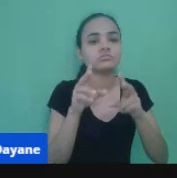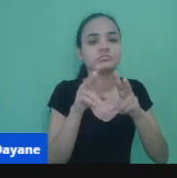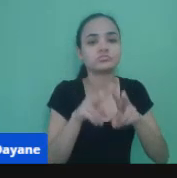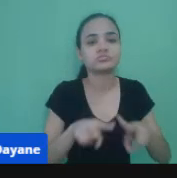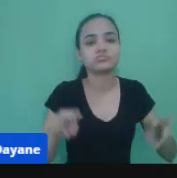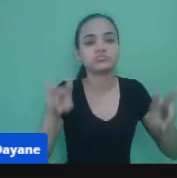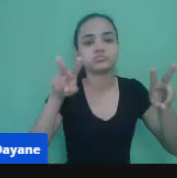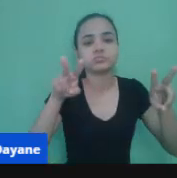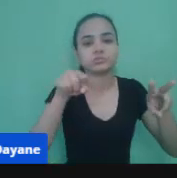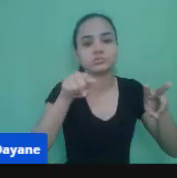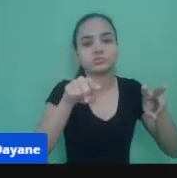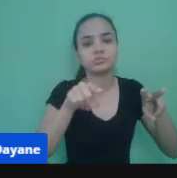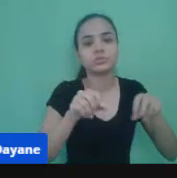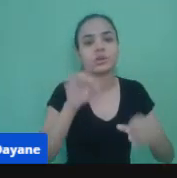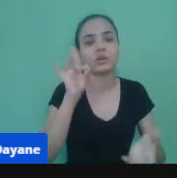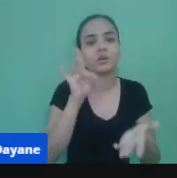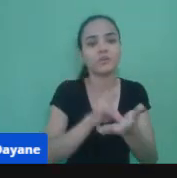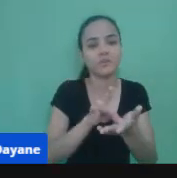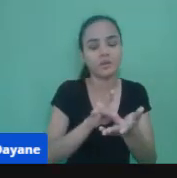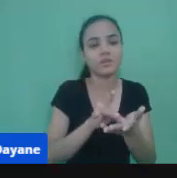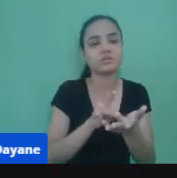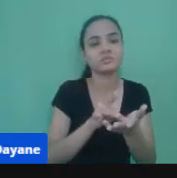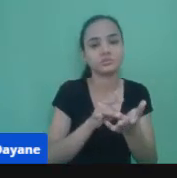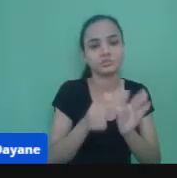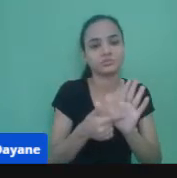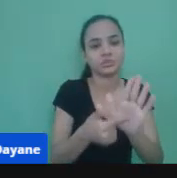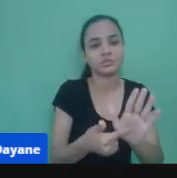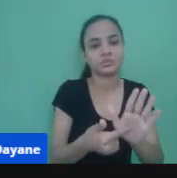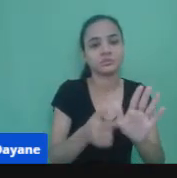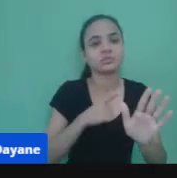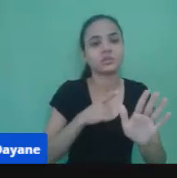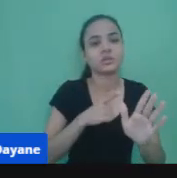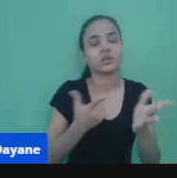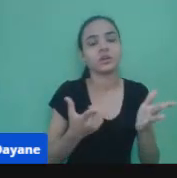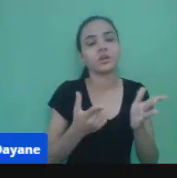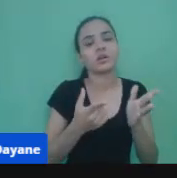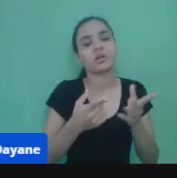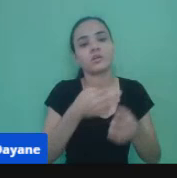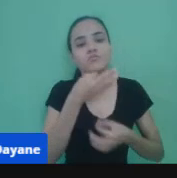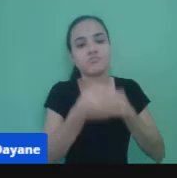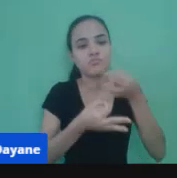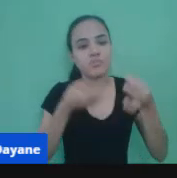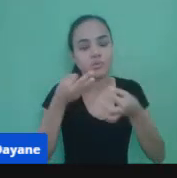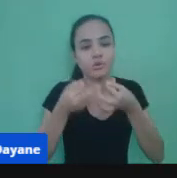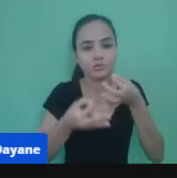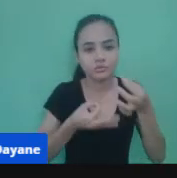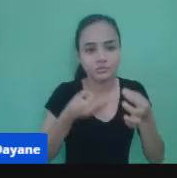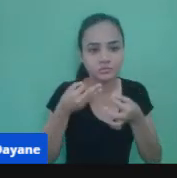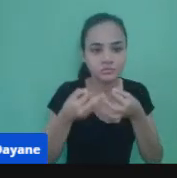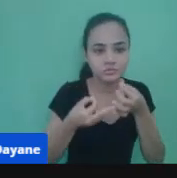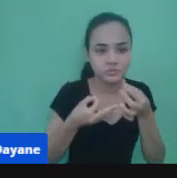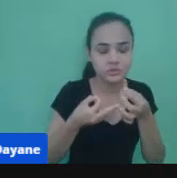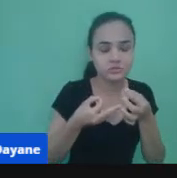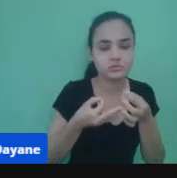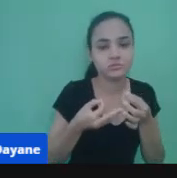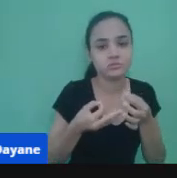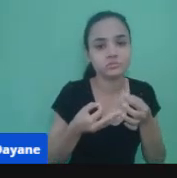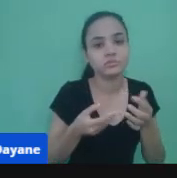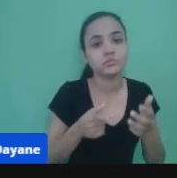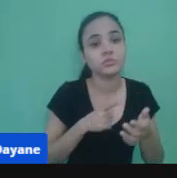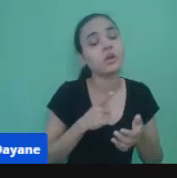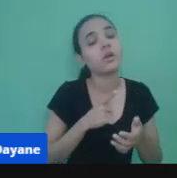seria a apresentação e confronto dos argumentos. Então, em defesa aqui é uma projeção da minha cabeça, né? Porque esses aqui são os alunos